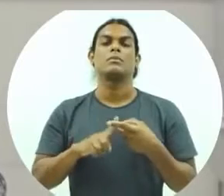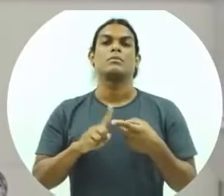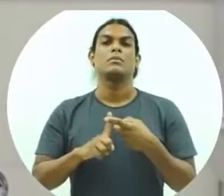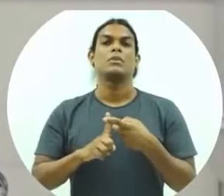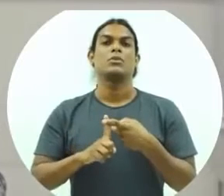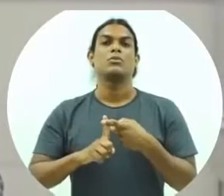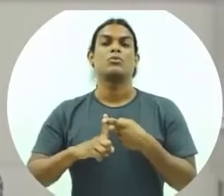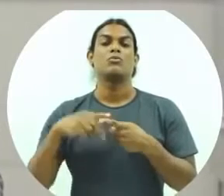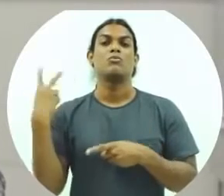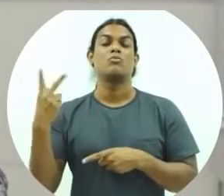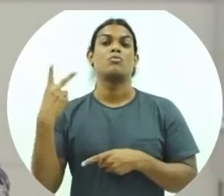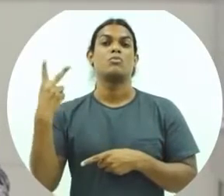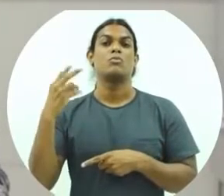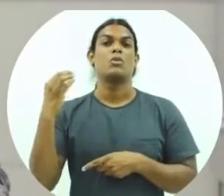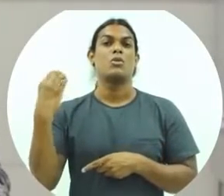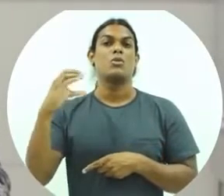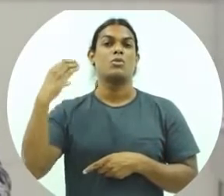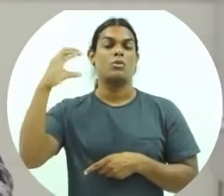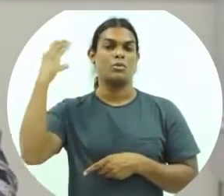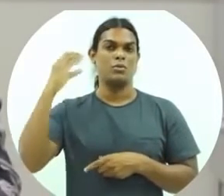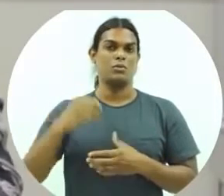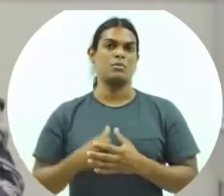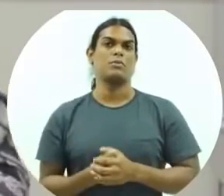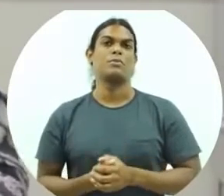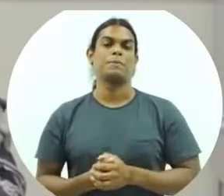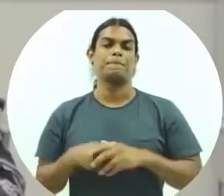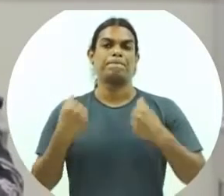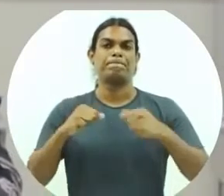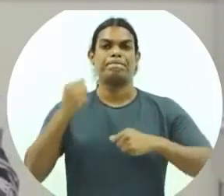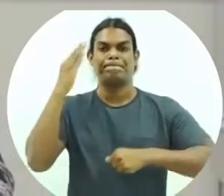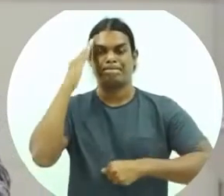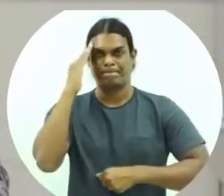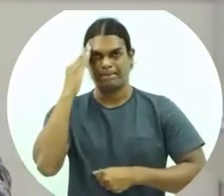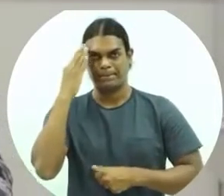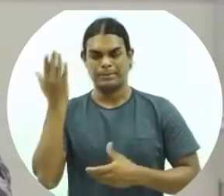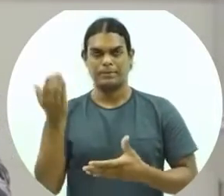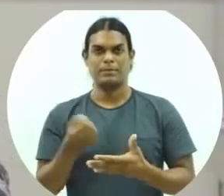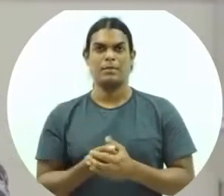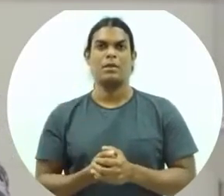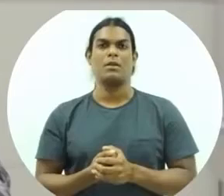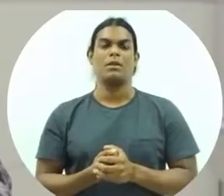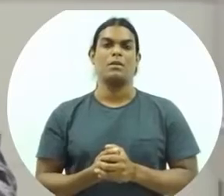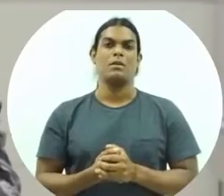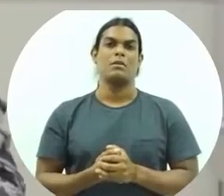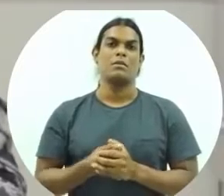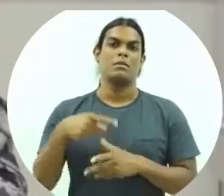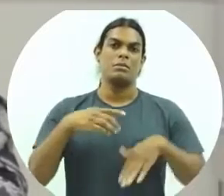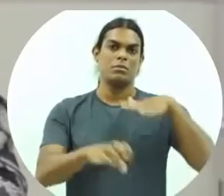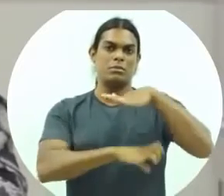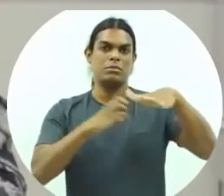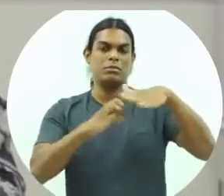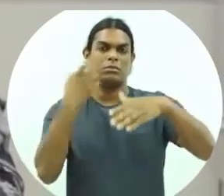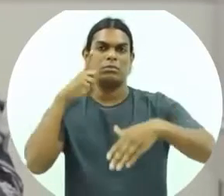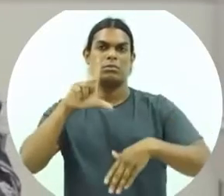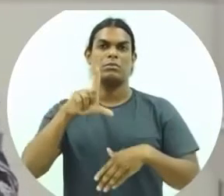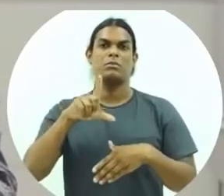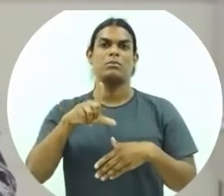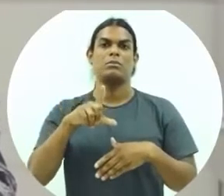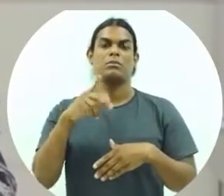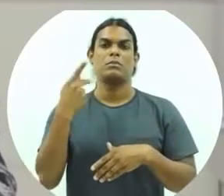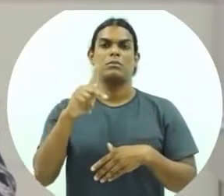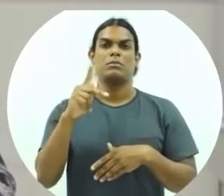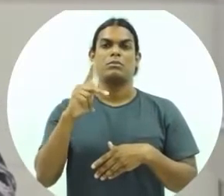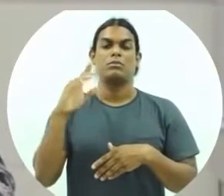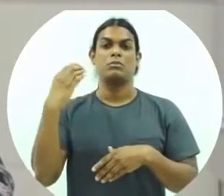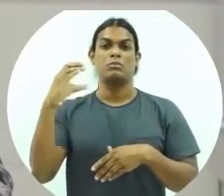possivelmente, a lucratividade. Sendo assim, a gente precisa entender que, para a organização alcançar